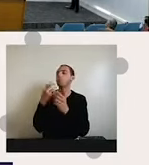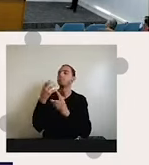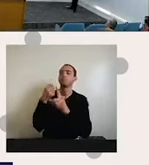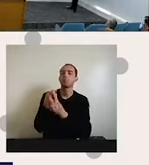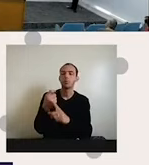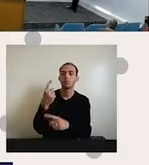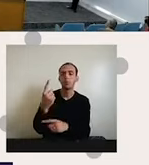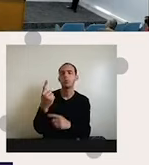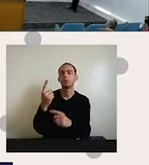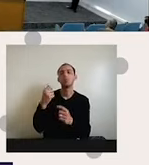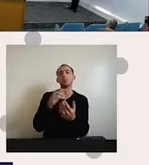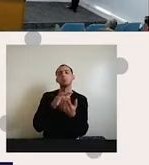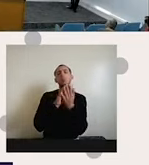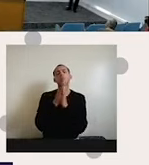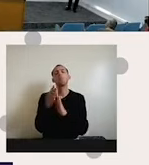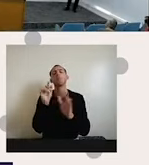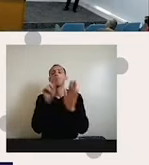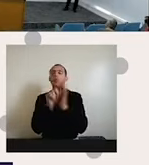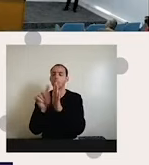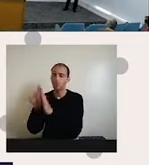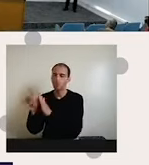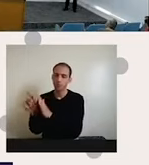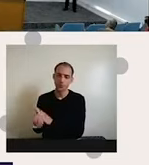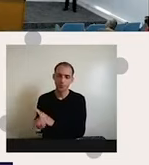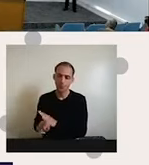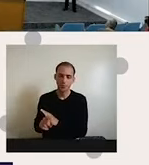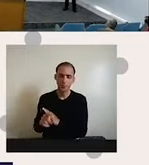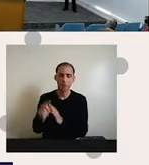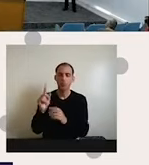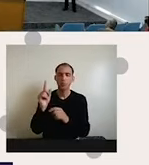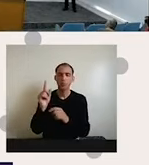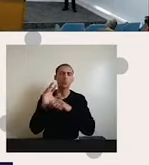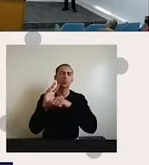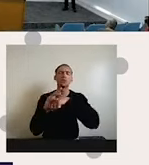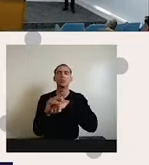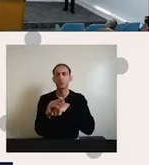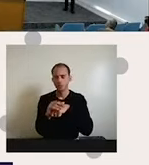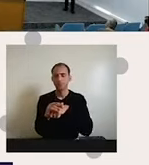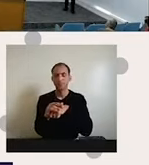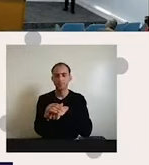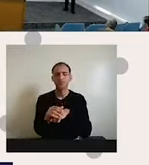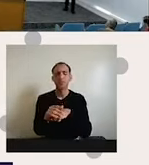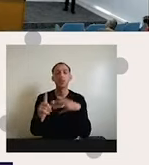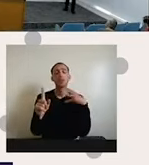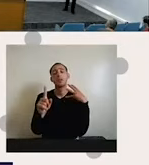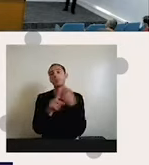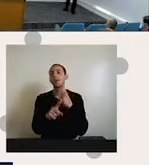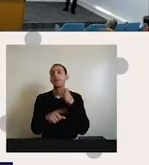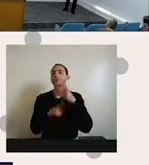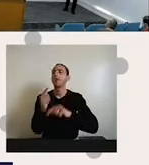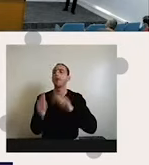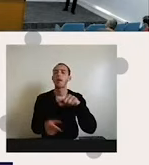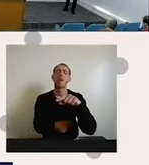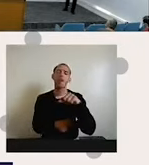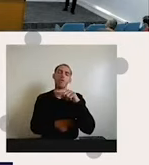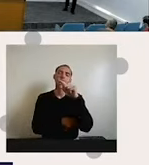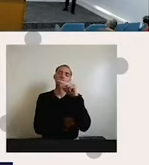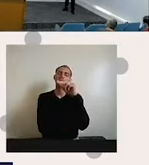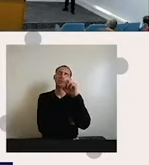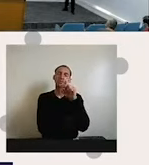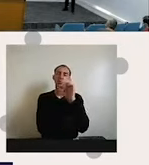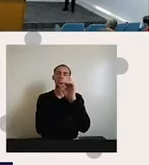equiparada a acidentes de trabalho. Então, o nexo individual ele vai, sim, o nome é individual porque é caso a caso, e depende da história dos elementos que